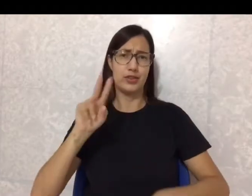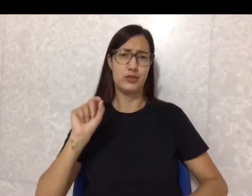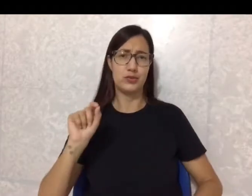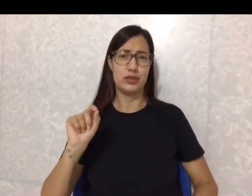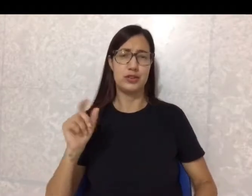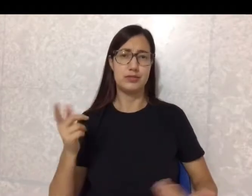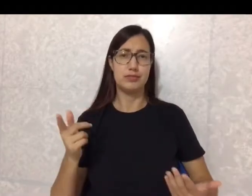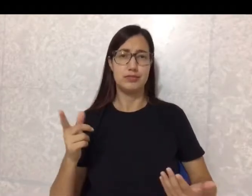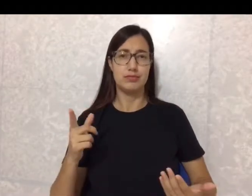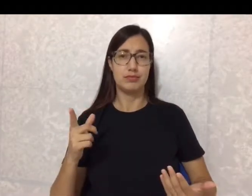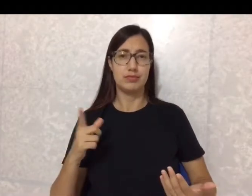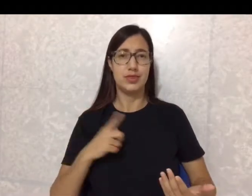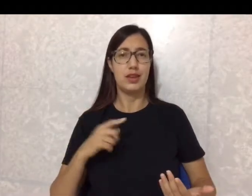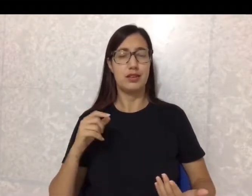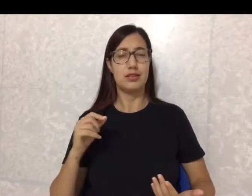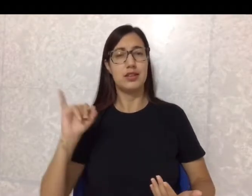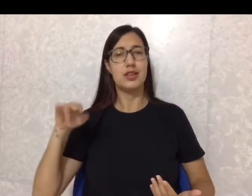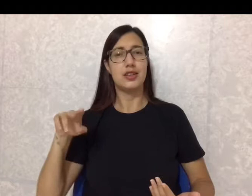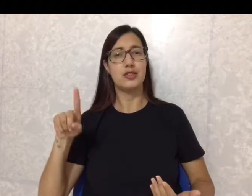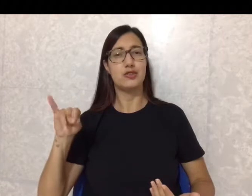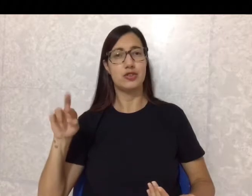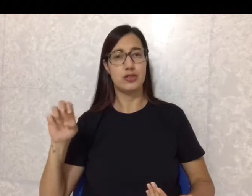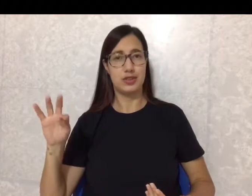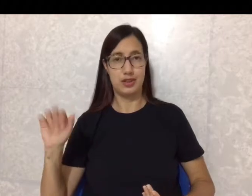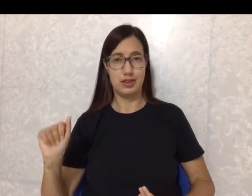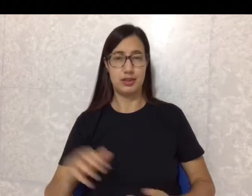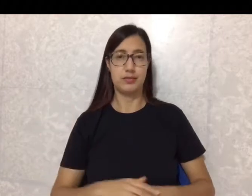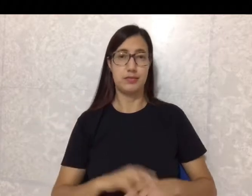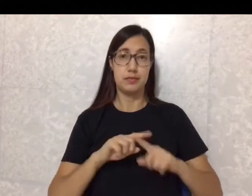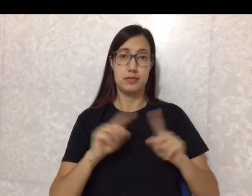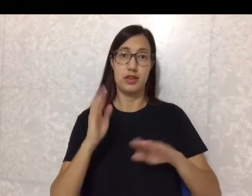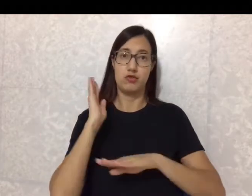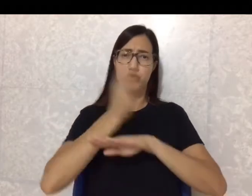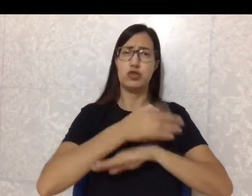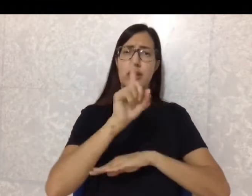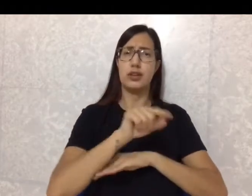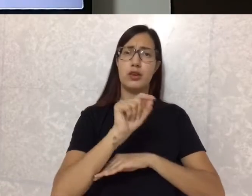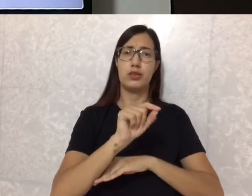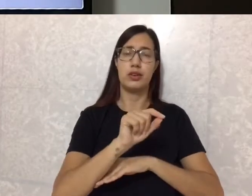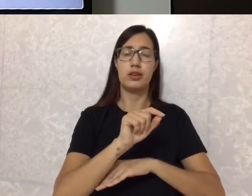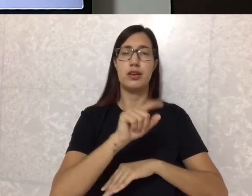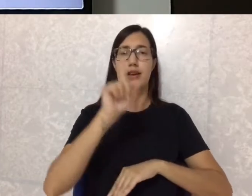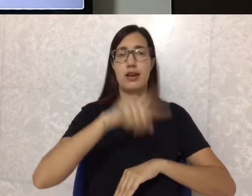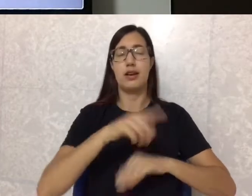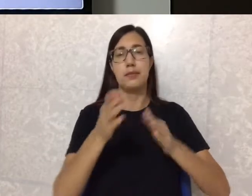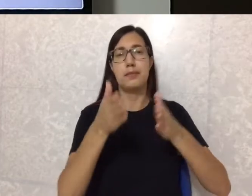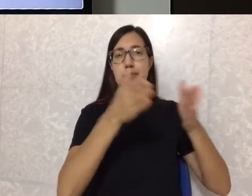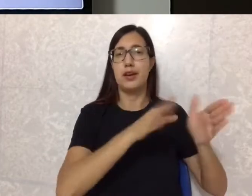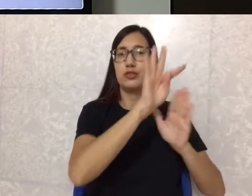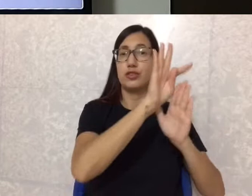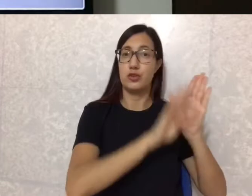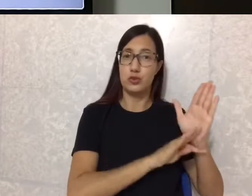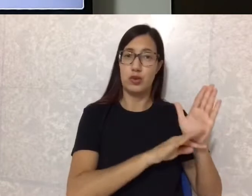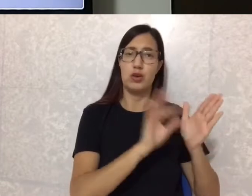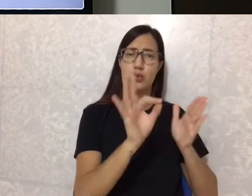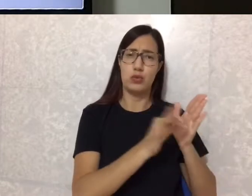ela? Seria a transcrição textual de parte da obra do autor consultado. Então, é aquela situação que alguém lê um artigo, lê um